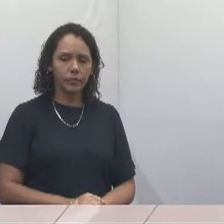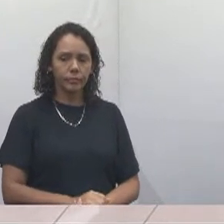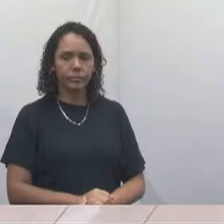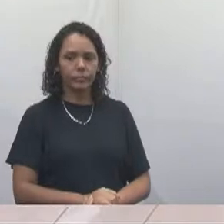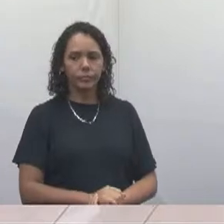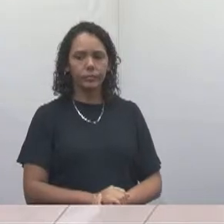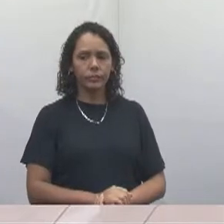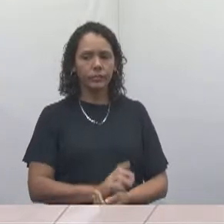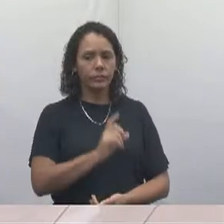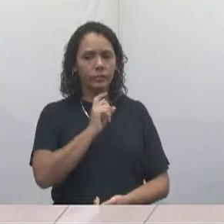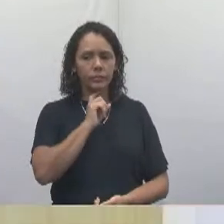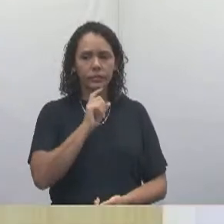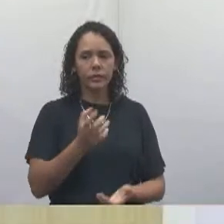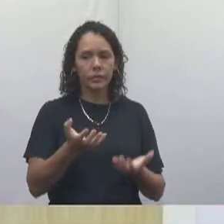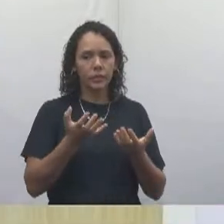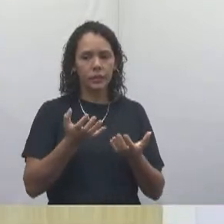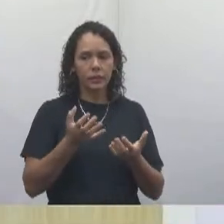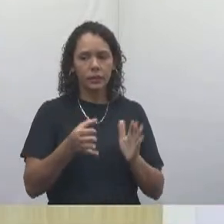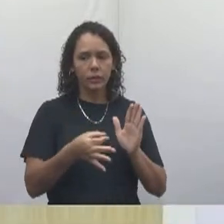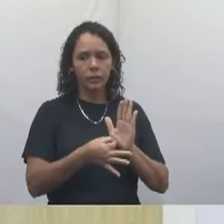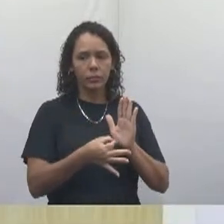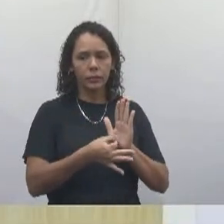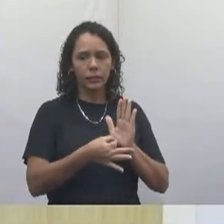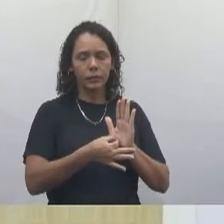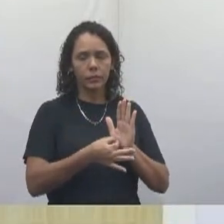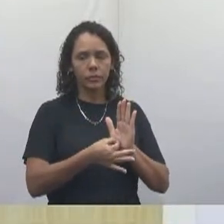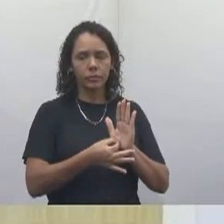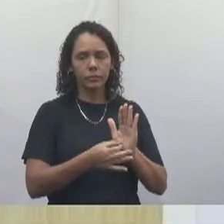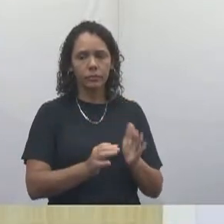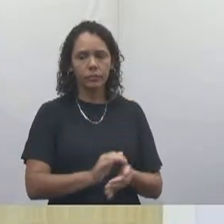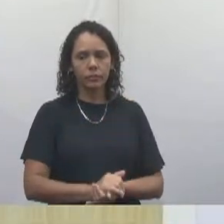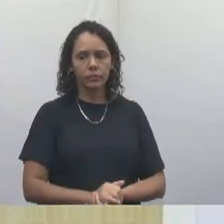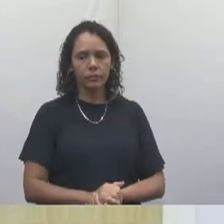Portanto, não havendo mais nenhum vereador,